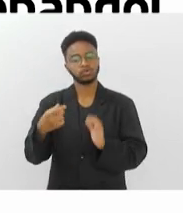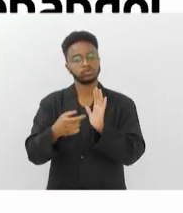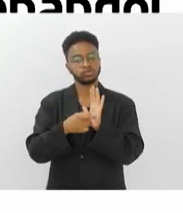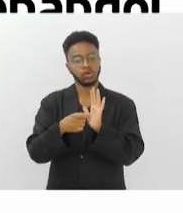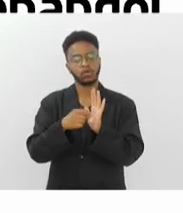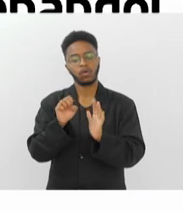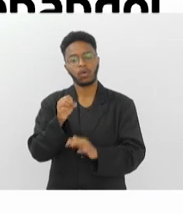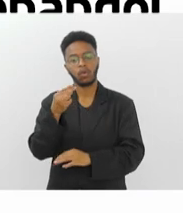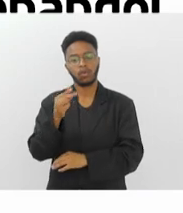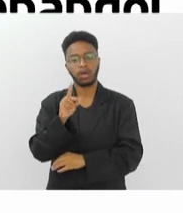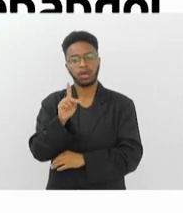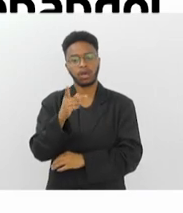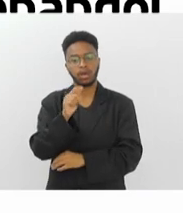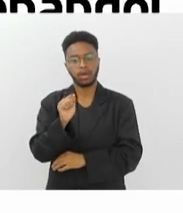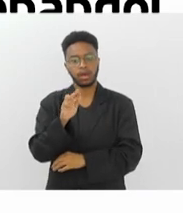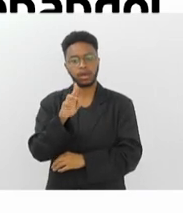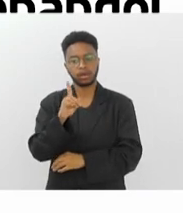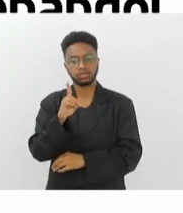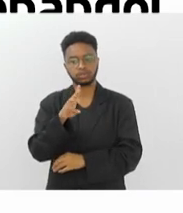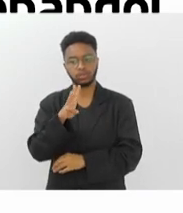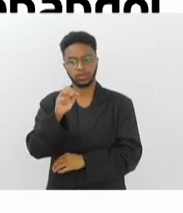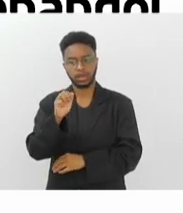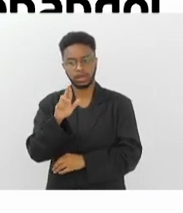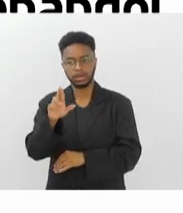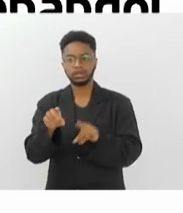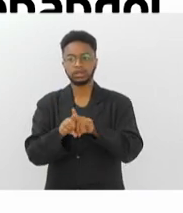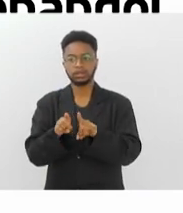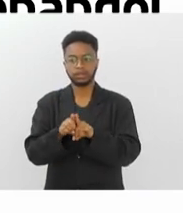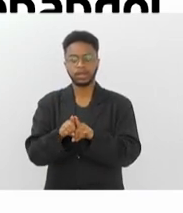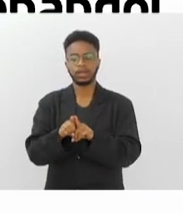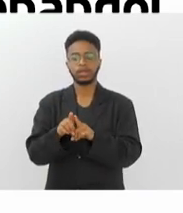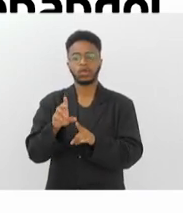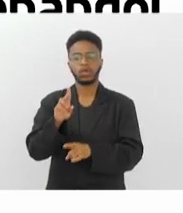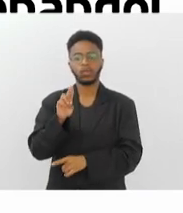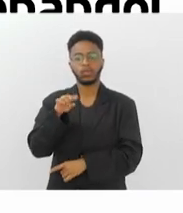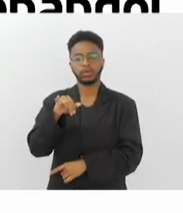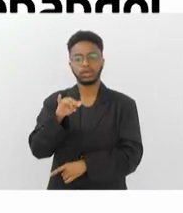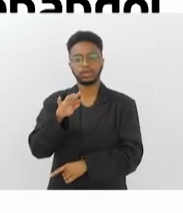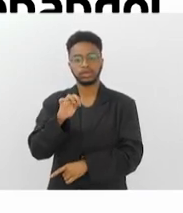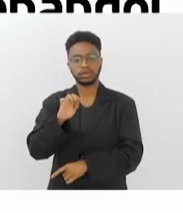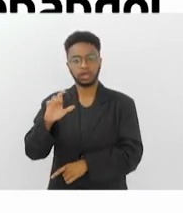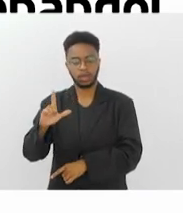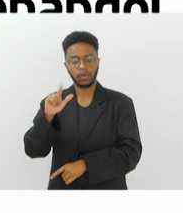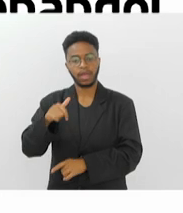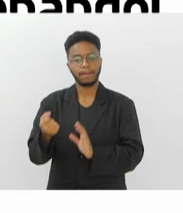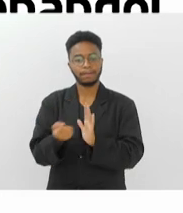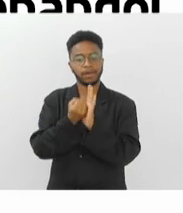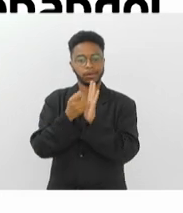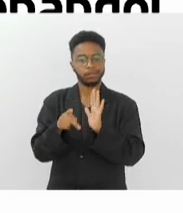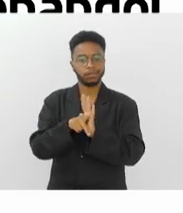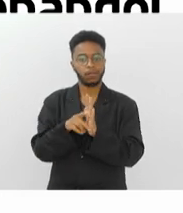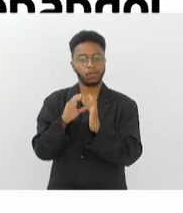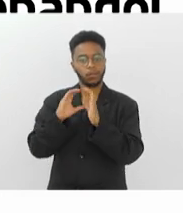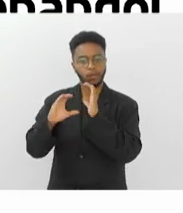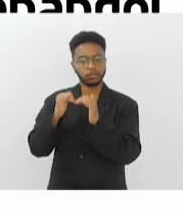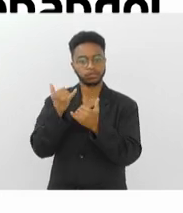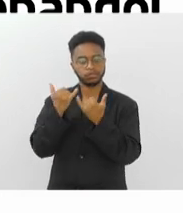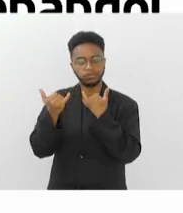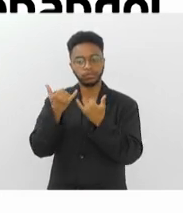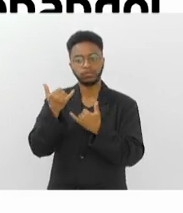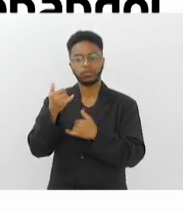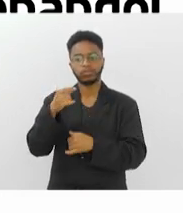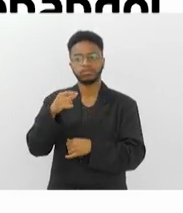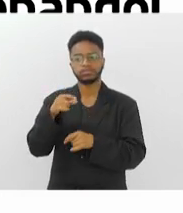hardware. Patrocinador também é a Unitel, que é uma marca de telecomunicações em Angola. A